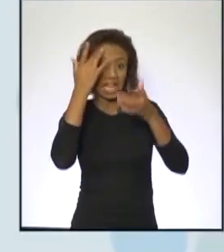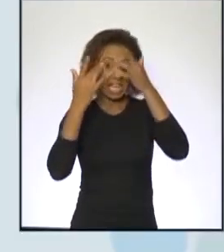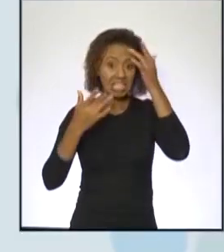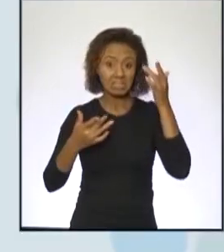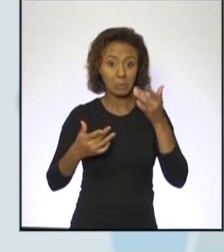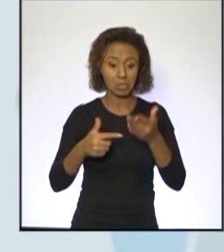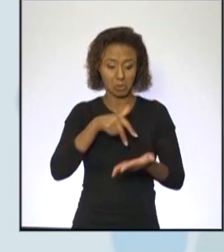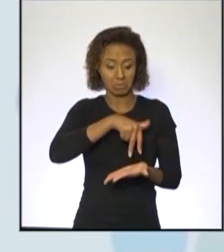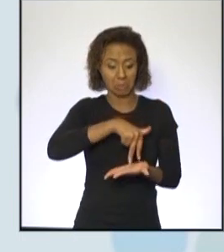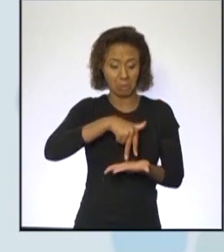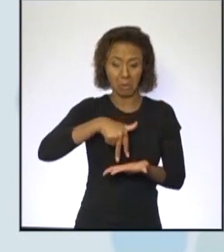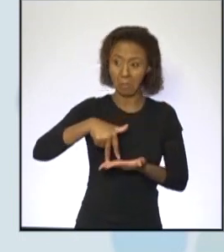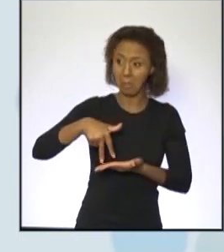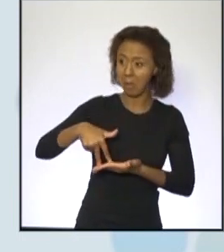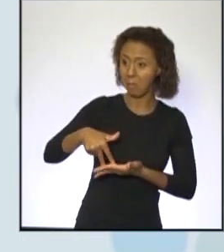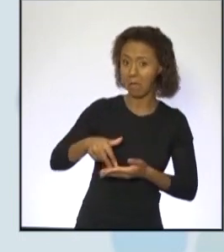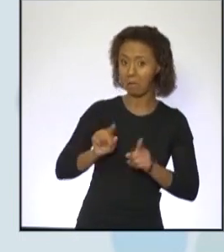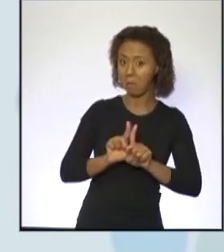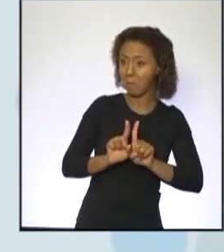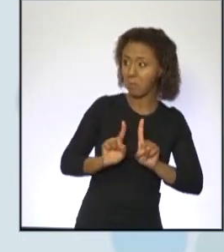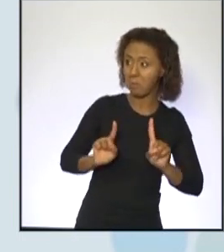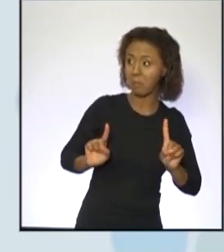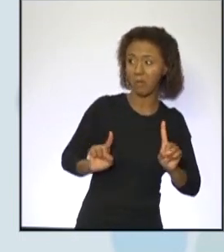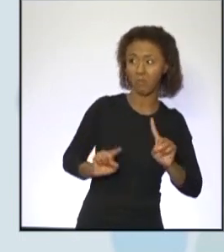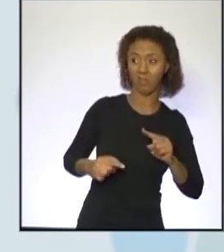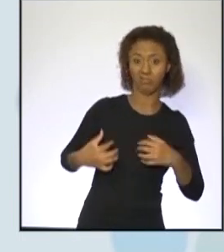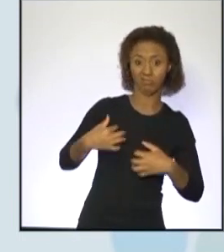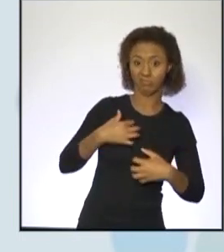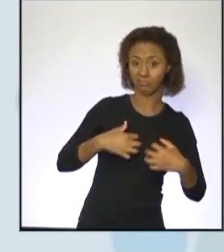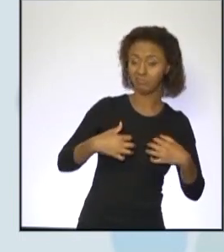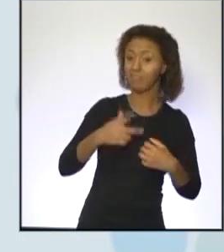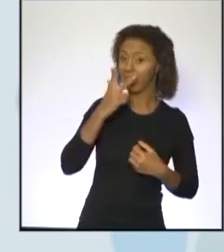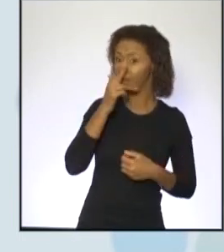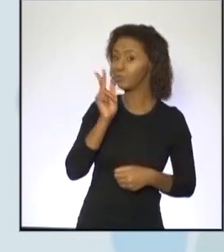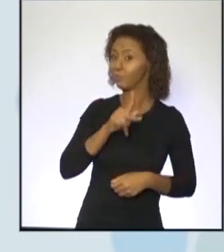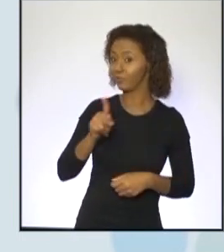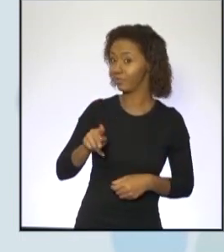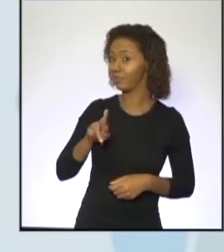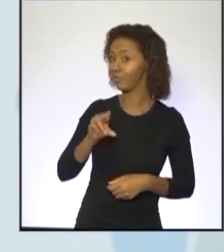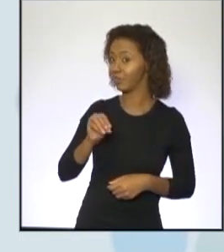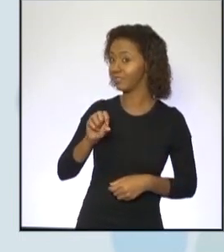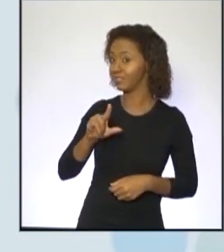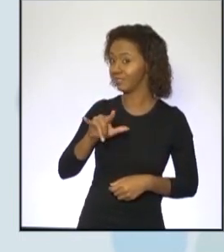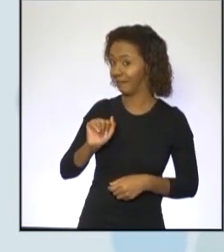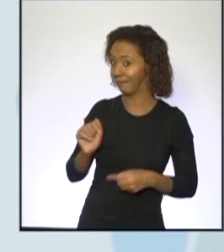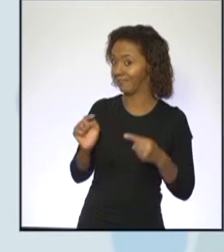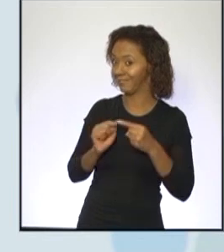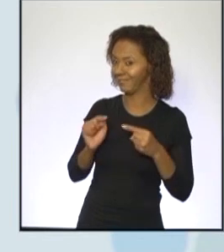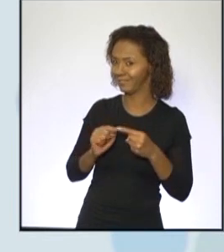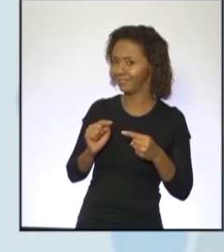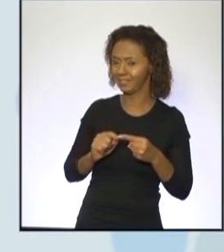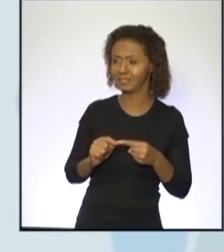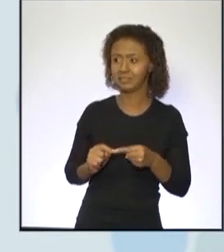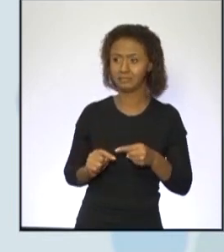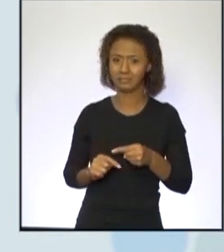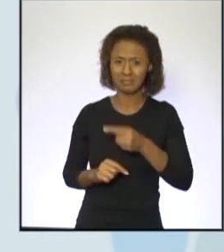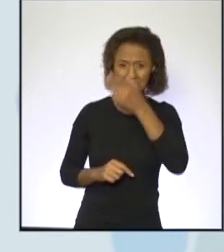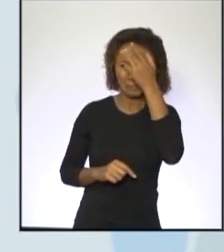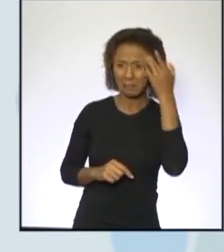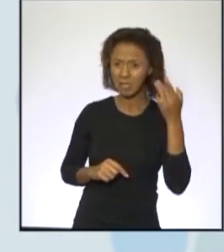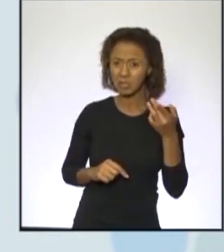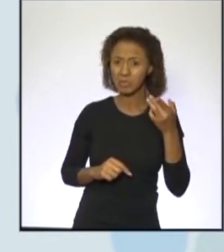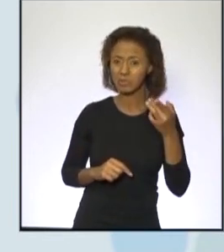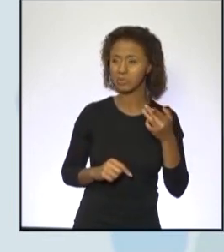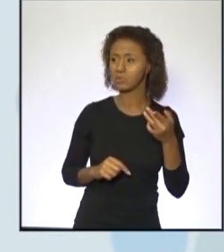Roseli poderia entrar em um desses conjuntos de passageiros Com aqui. Ó. certeza, com Passageiros certeza. incomodados,